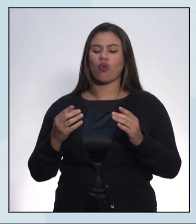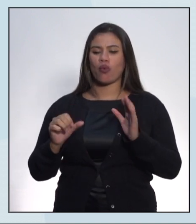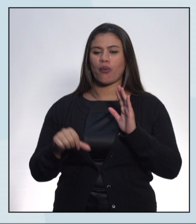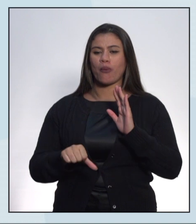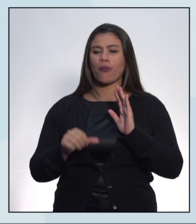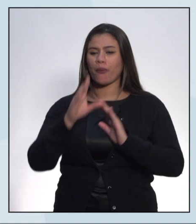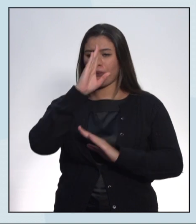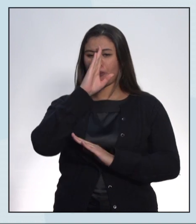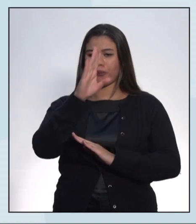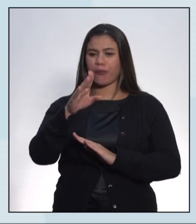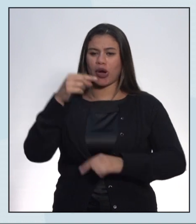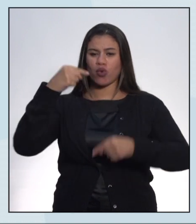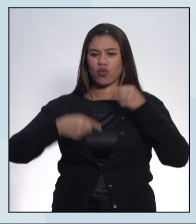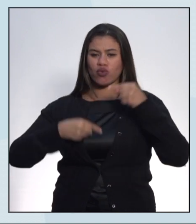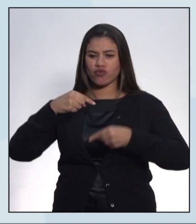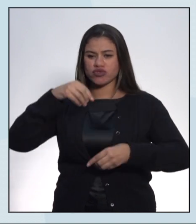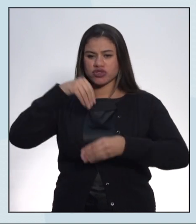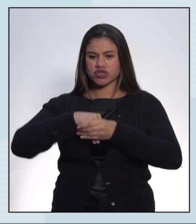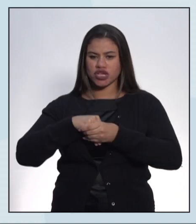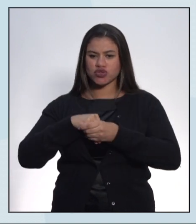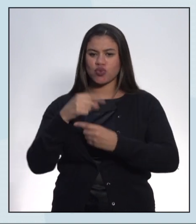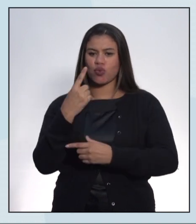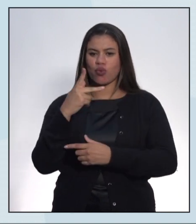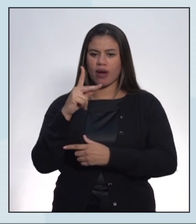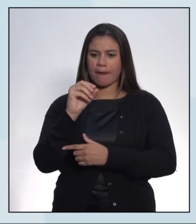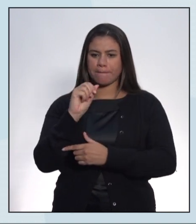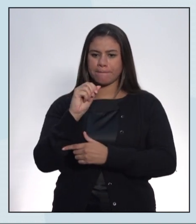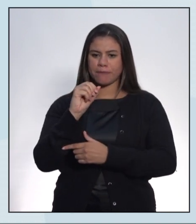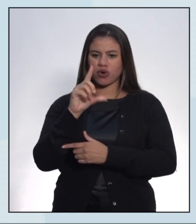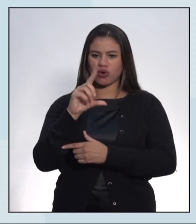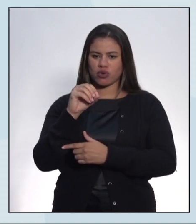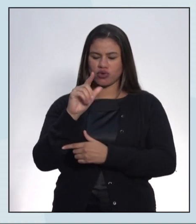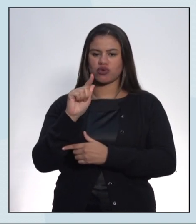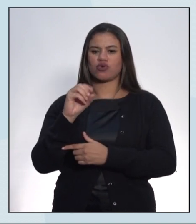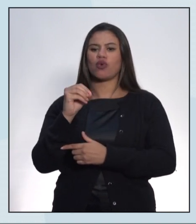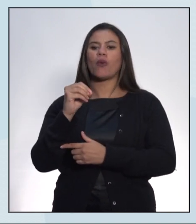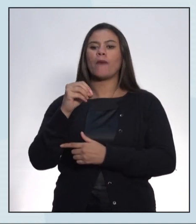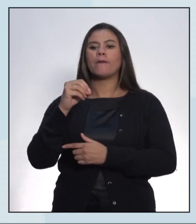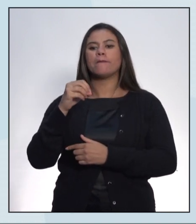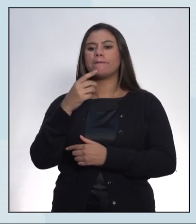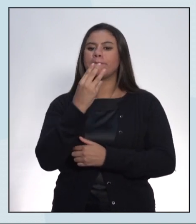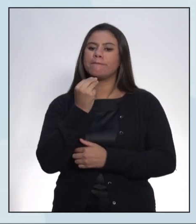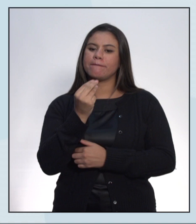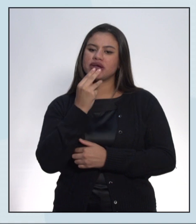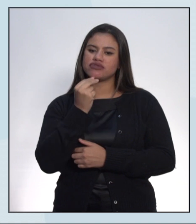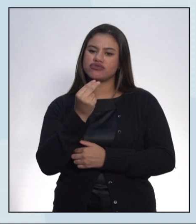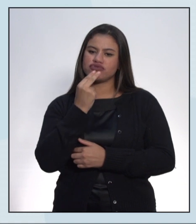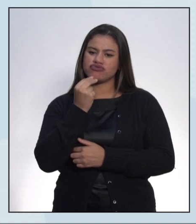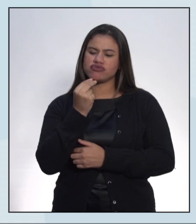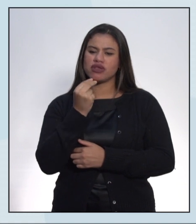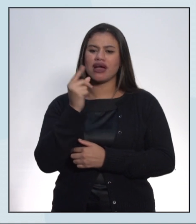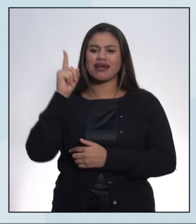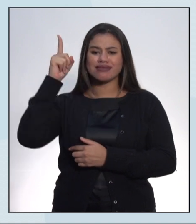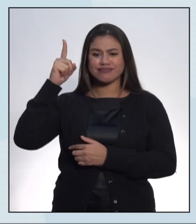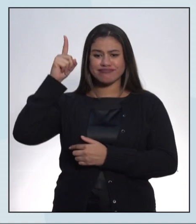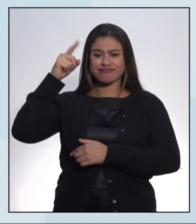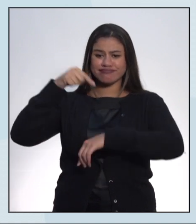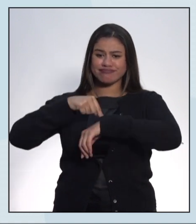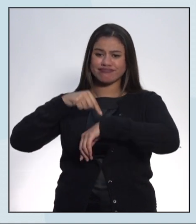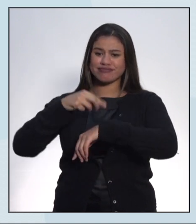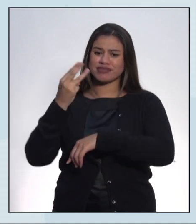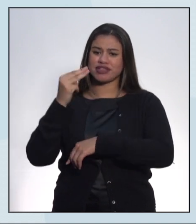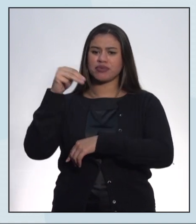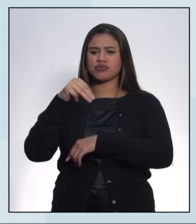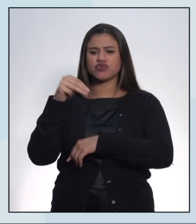do conto Um Apólogo, de Machado de Assis? Tá? Na tela está escrito 3 minutinhos, mas não é necessário, né? Para essa resposta, qual é